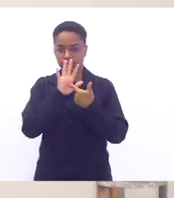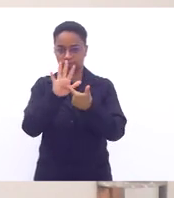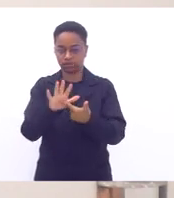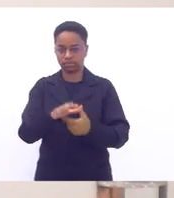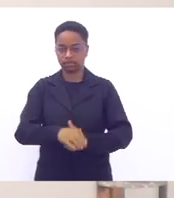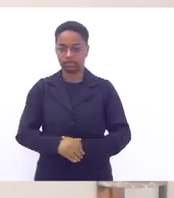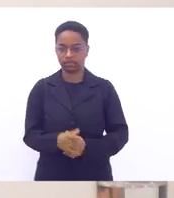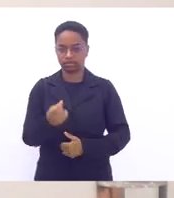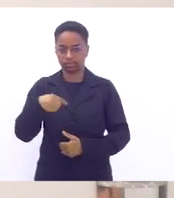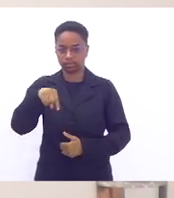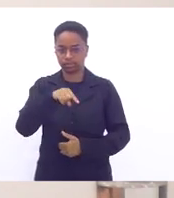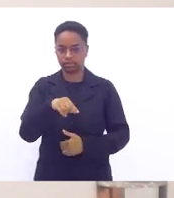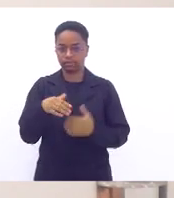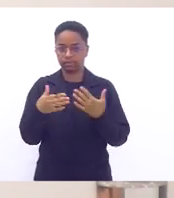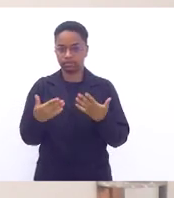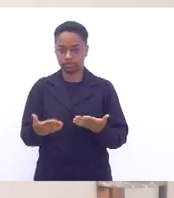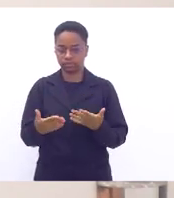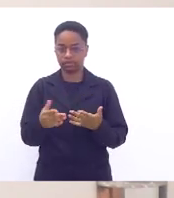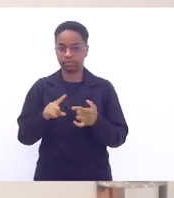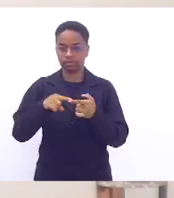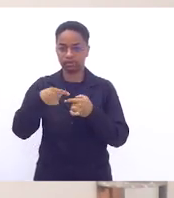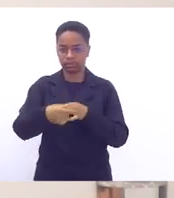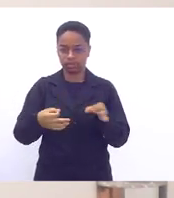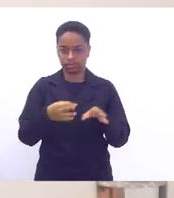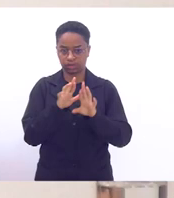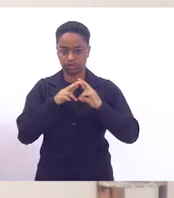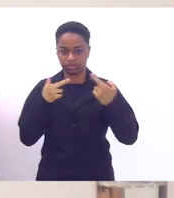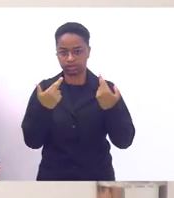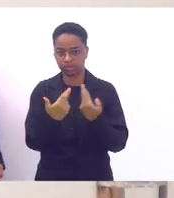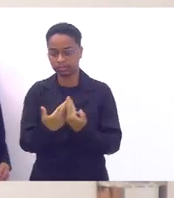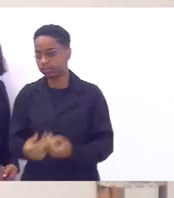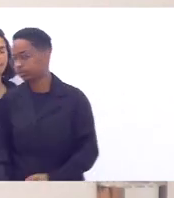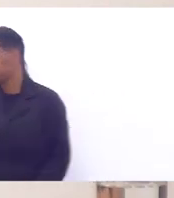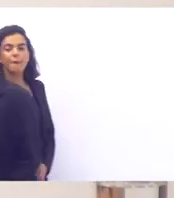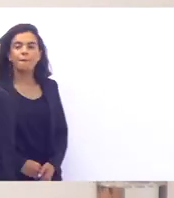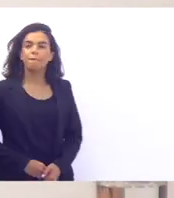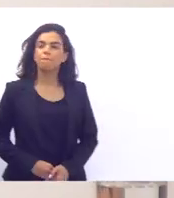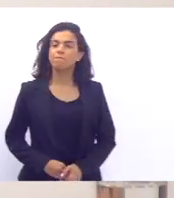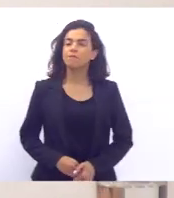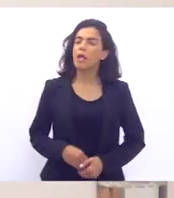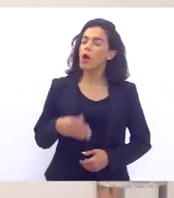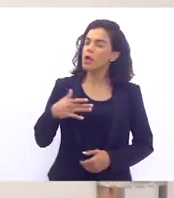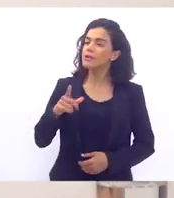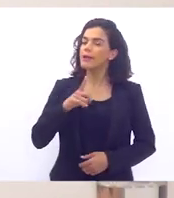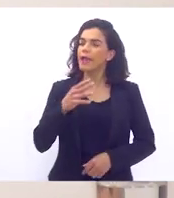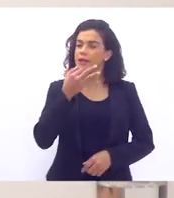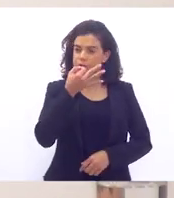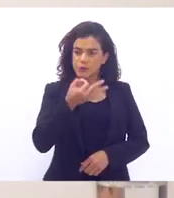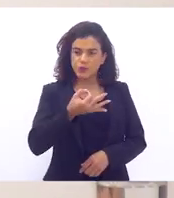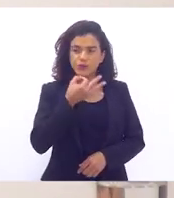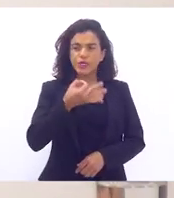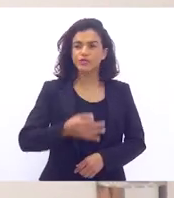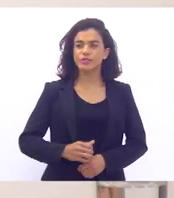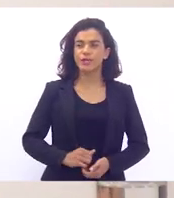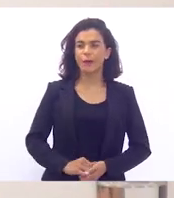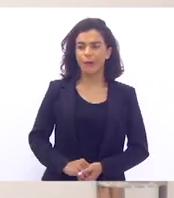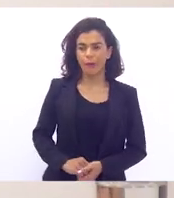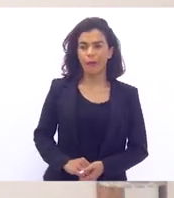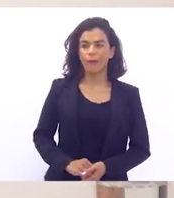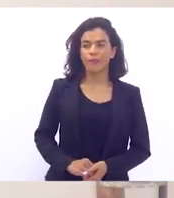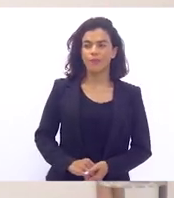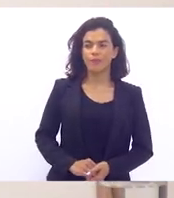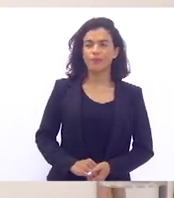e após essa nossa reunião eu levei o presente Rodrigo Bacelar Olha a gente tem a sugestão de fazer a